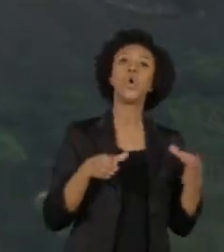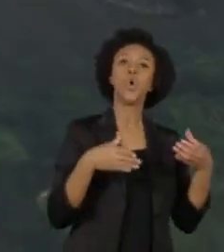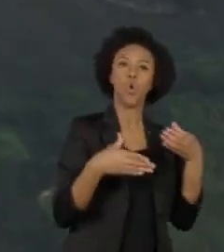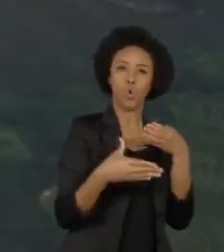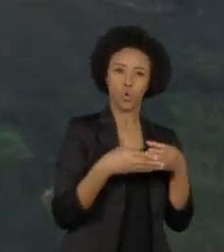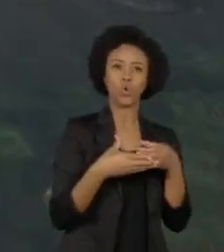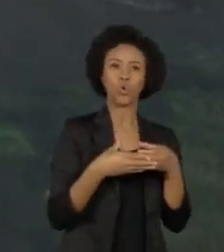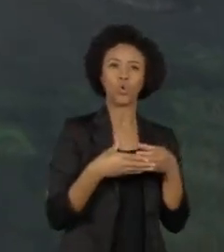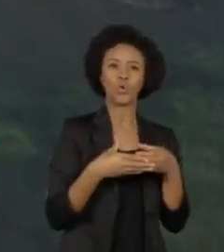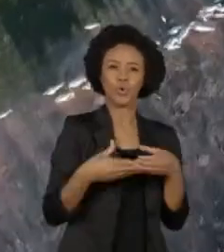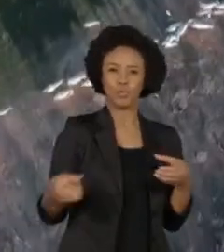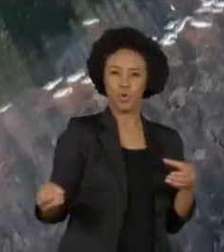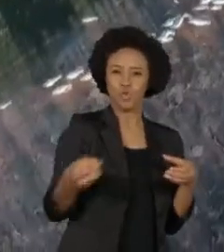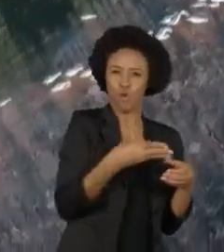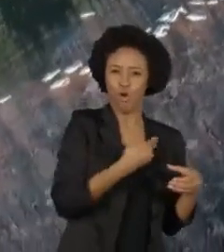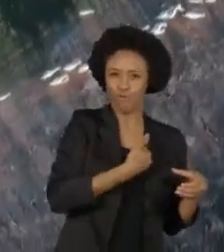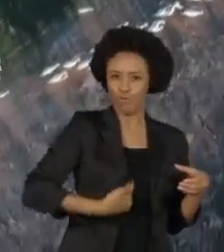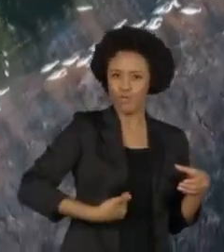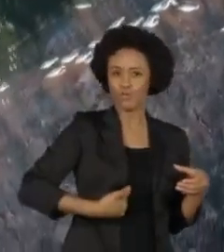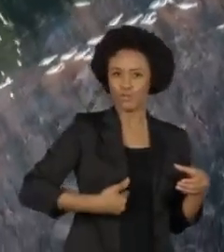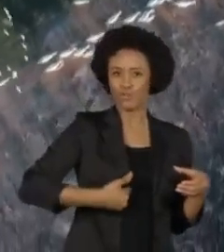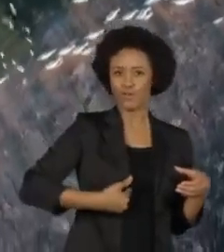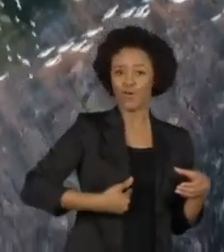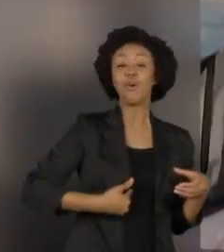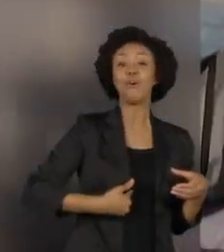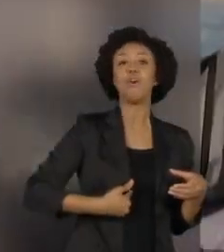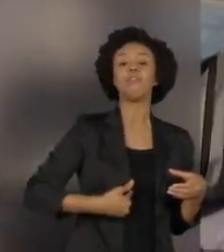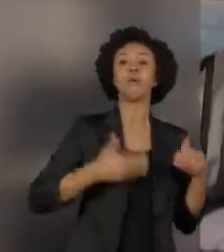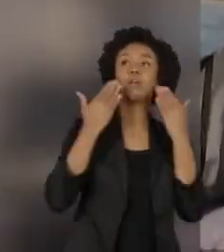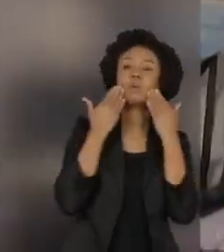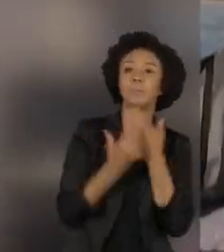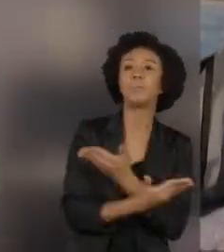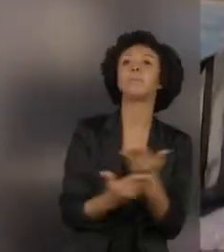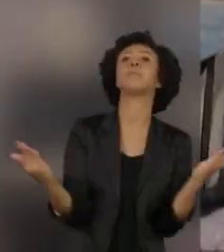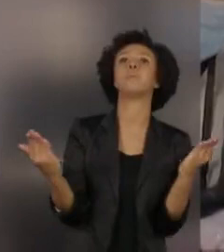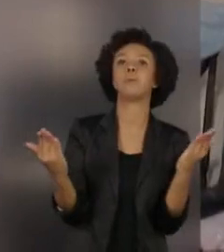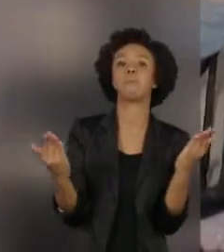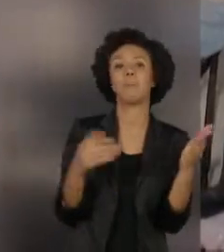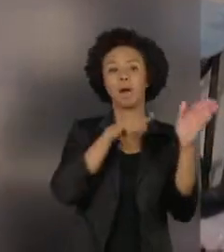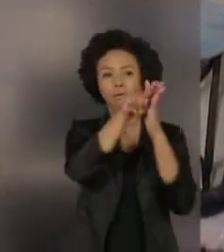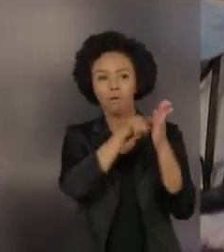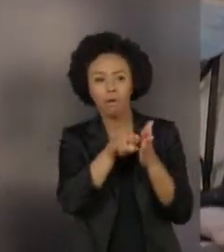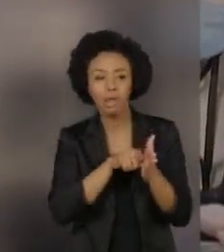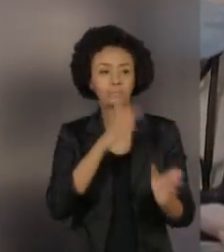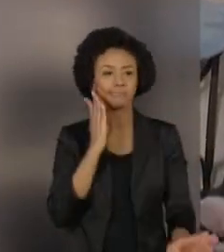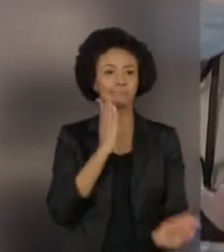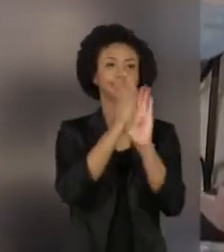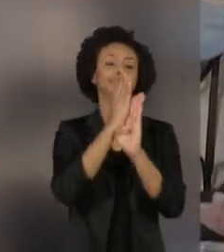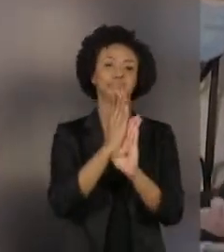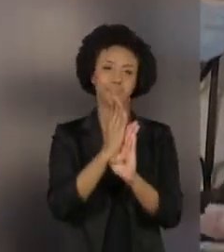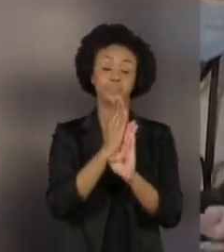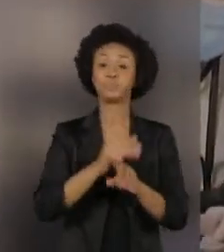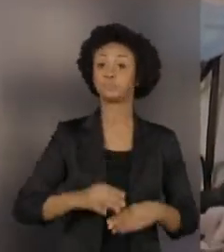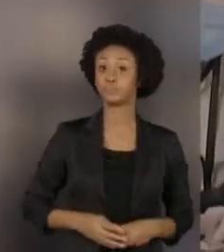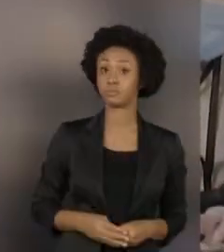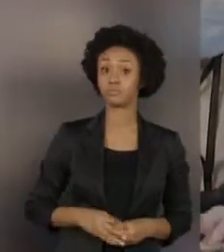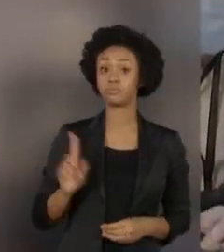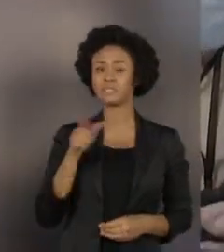novo governo, que discute temas relacionados a Minas e energia. Nós vimos que uma série de